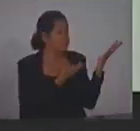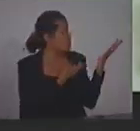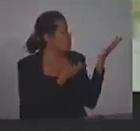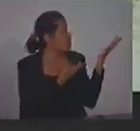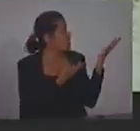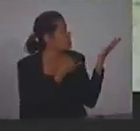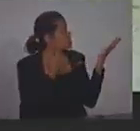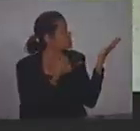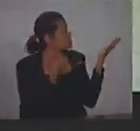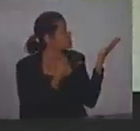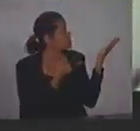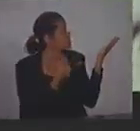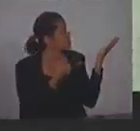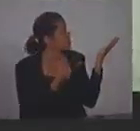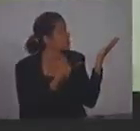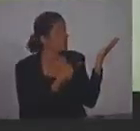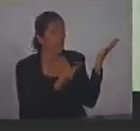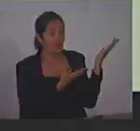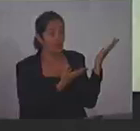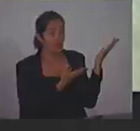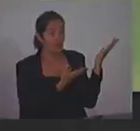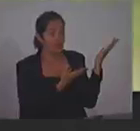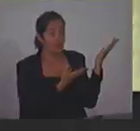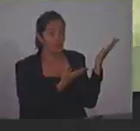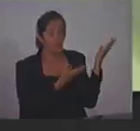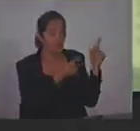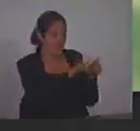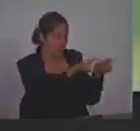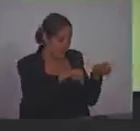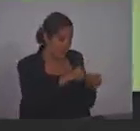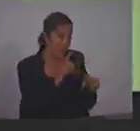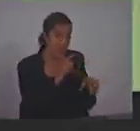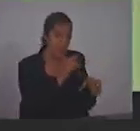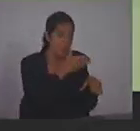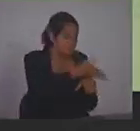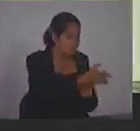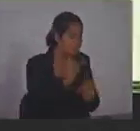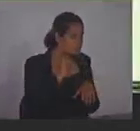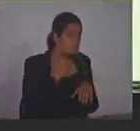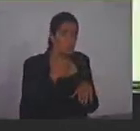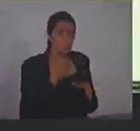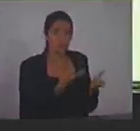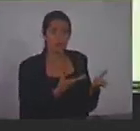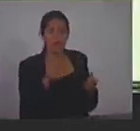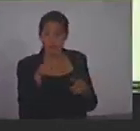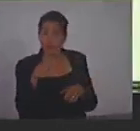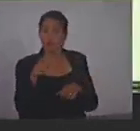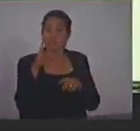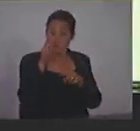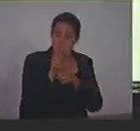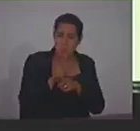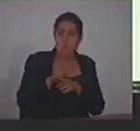como está isso aqui, não é só isso aí não. A piscina inteira infestada de larva de dengue. Aí você que cuida da sua casa,